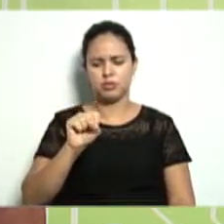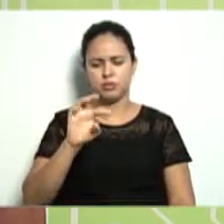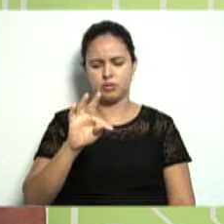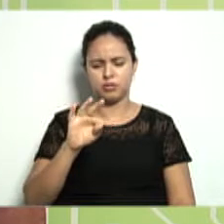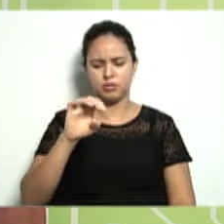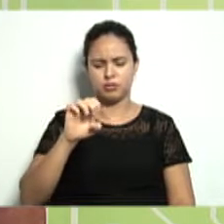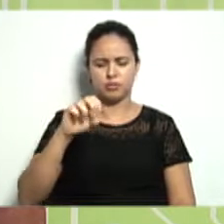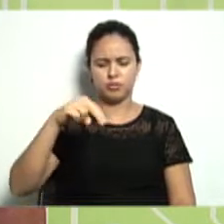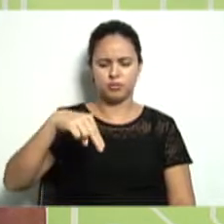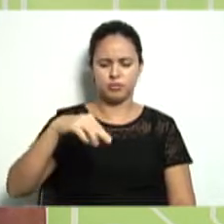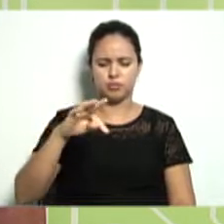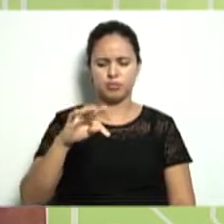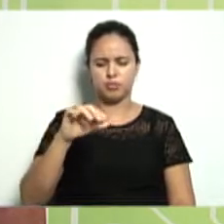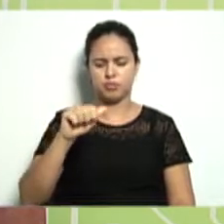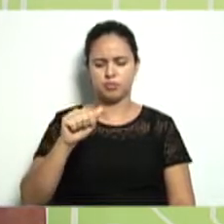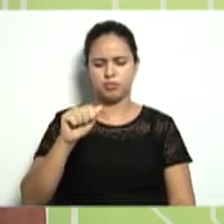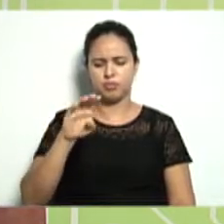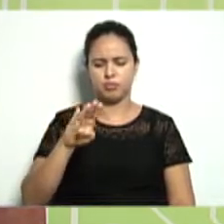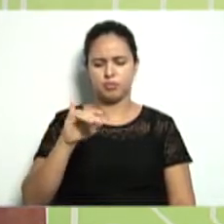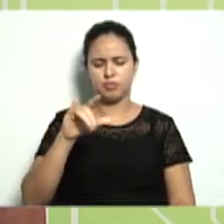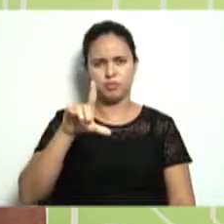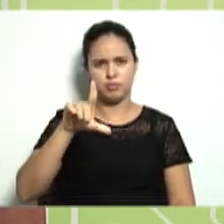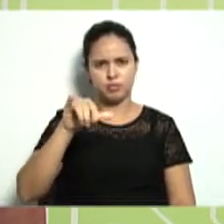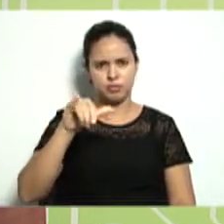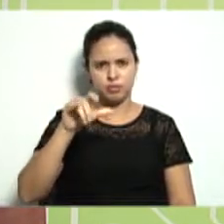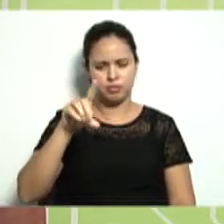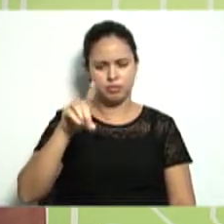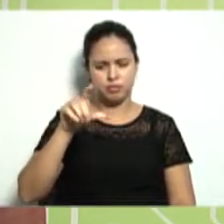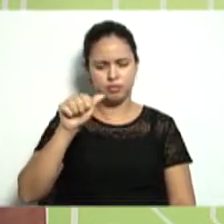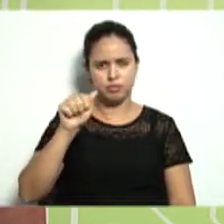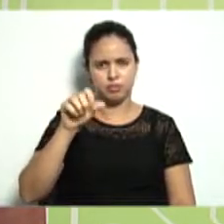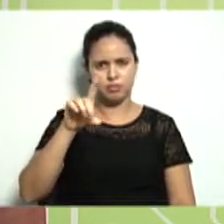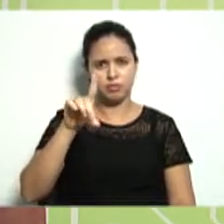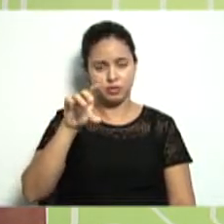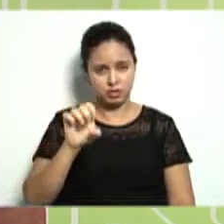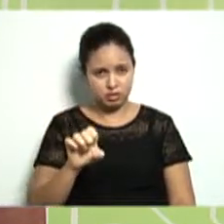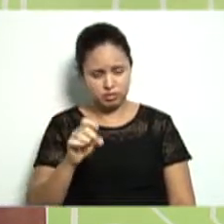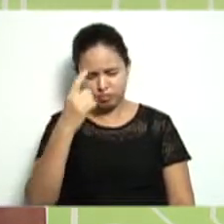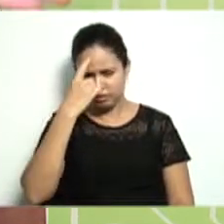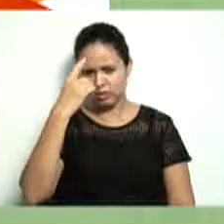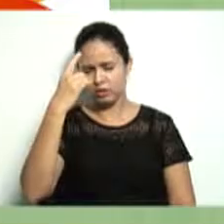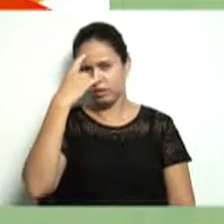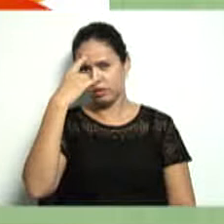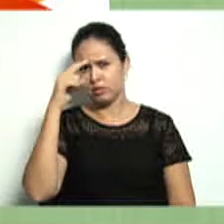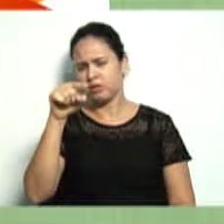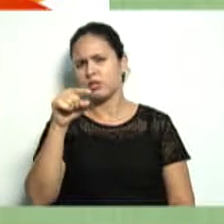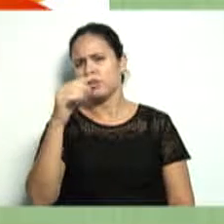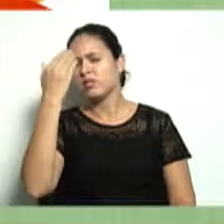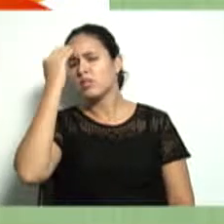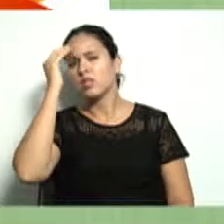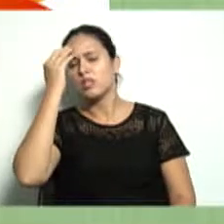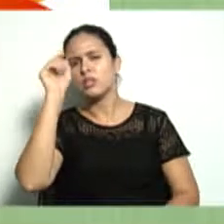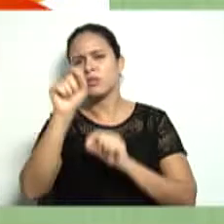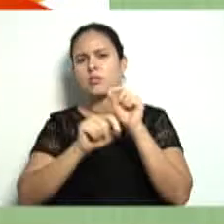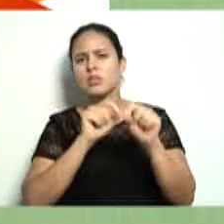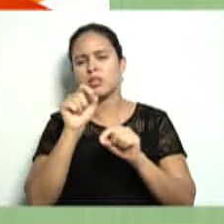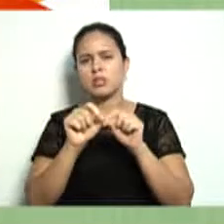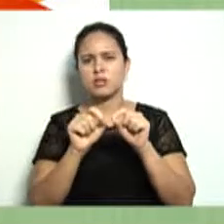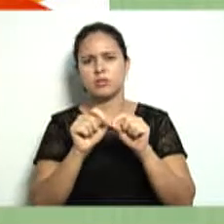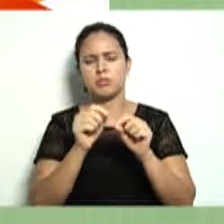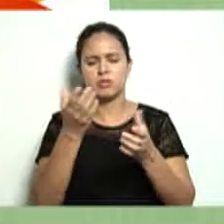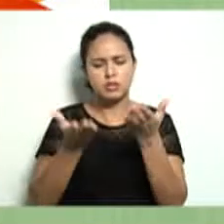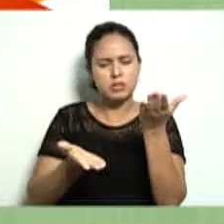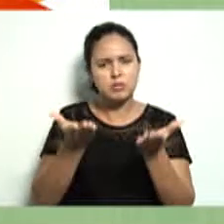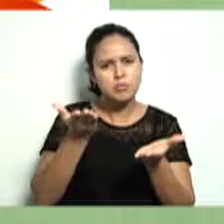algumas questões. E aí, quando você pensou aí em sustentabilidade, o que você entende por